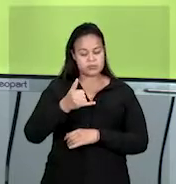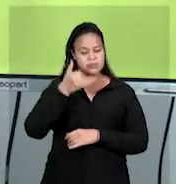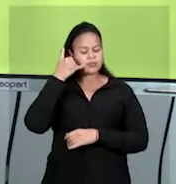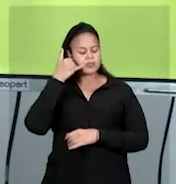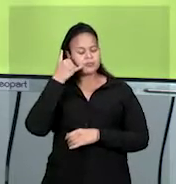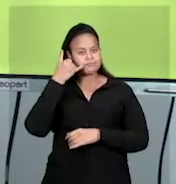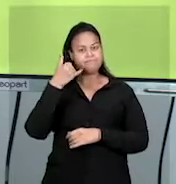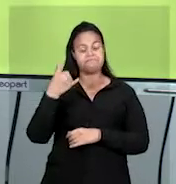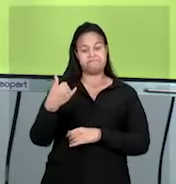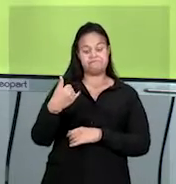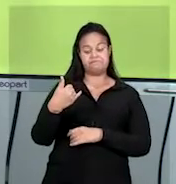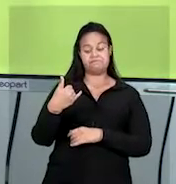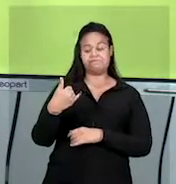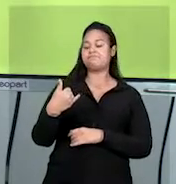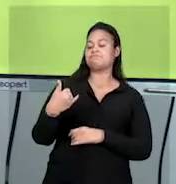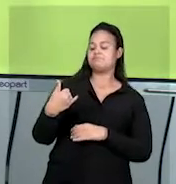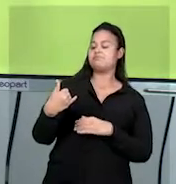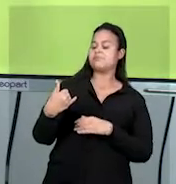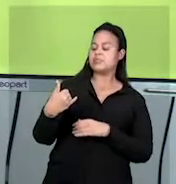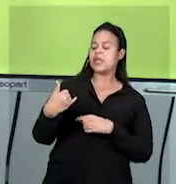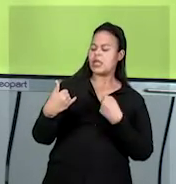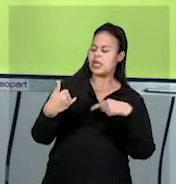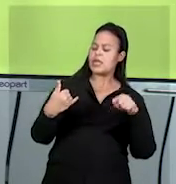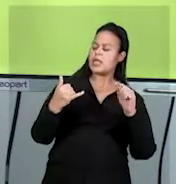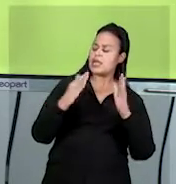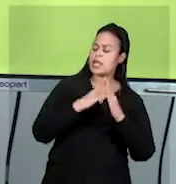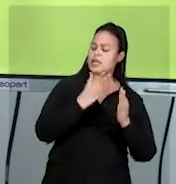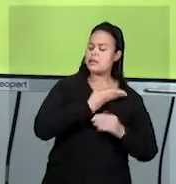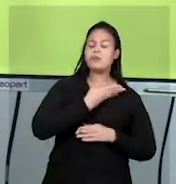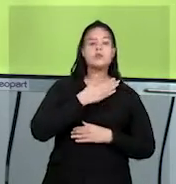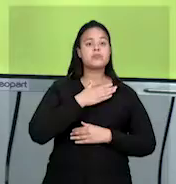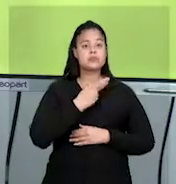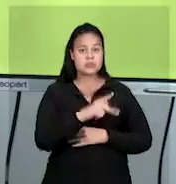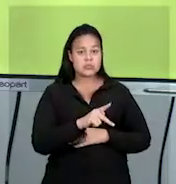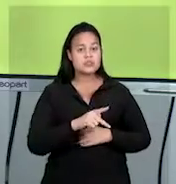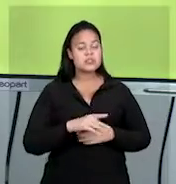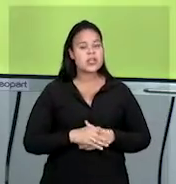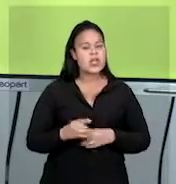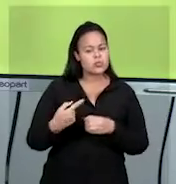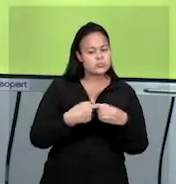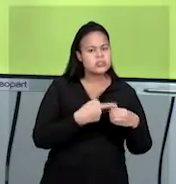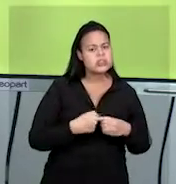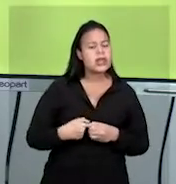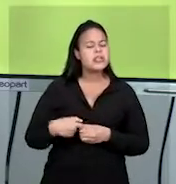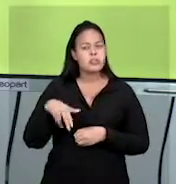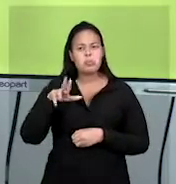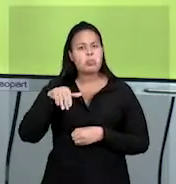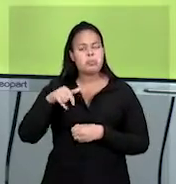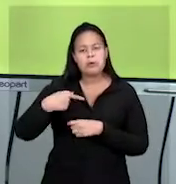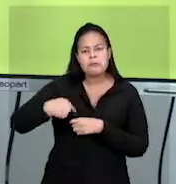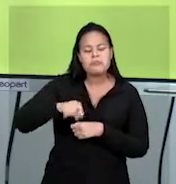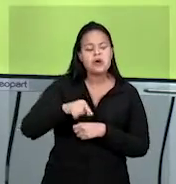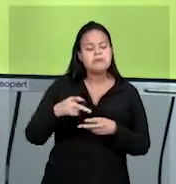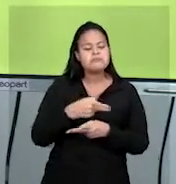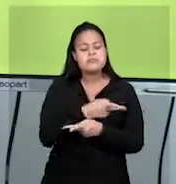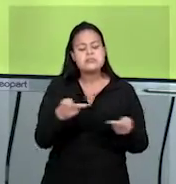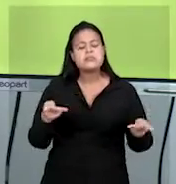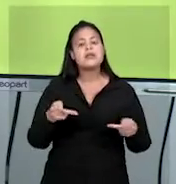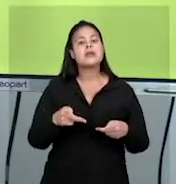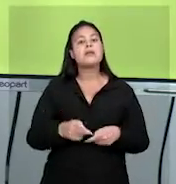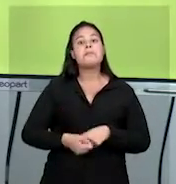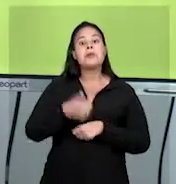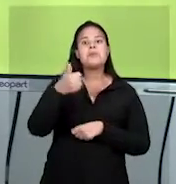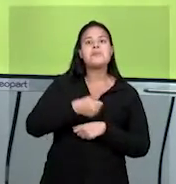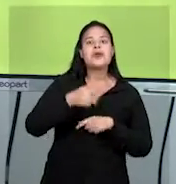vai querer chegar na casa de um amigo seu ou em algum lugar da sua cidade que você nunca foi, ou até chegar em uma outra cidade, a primeira coisa que a gente